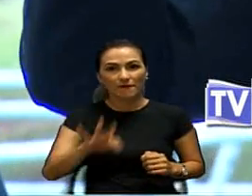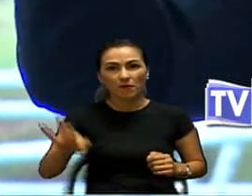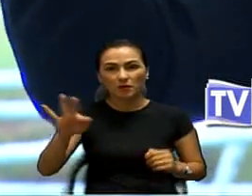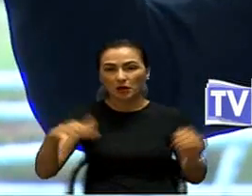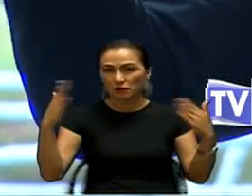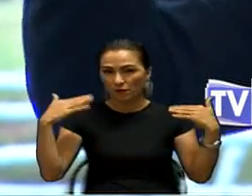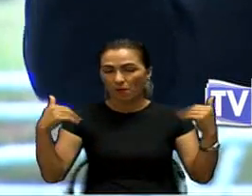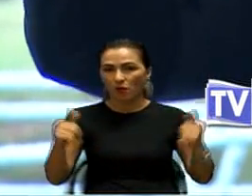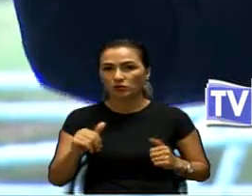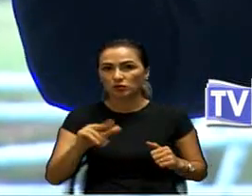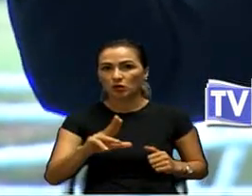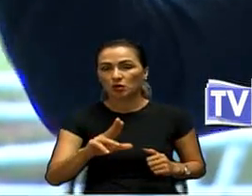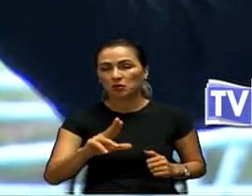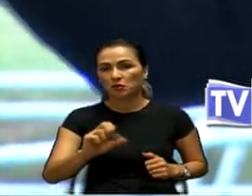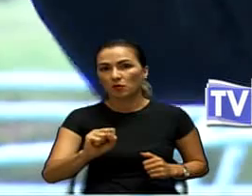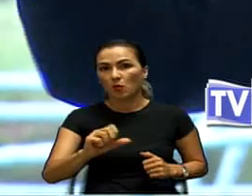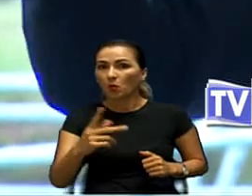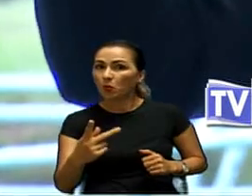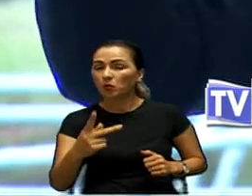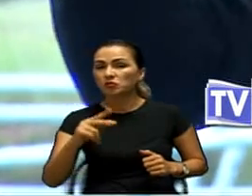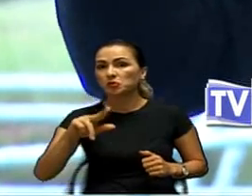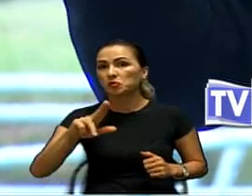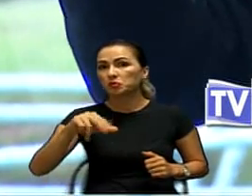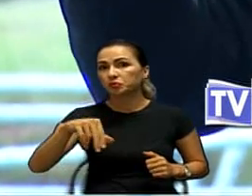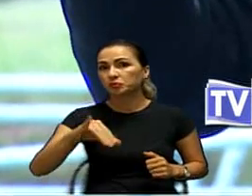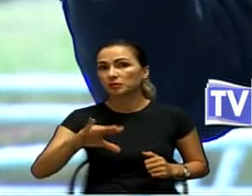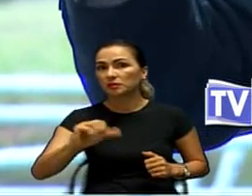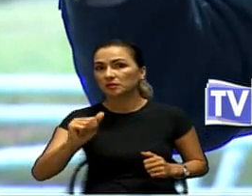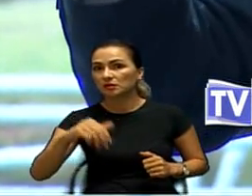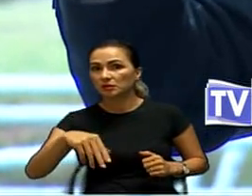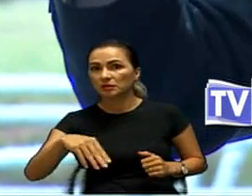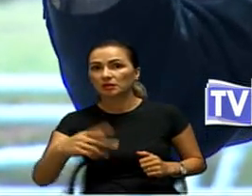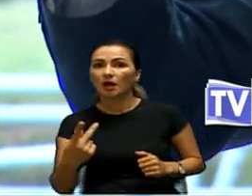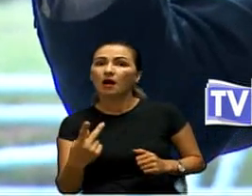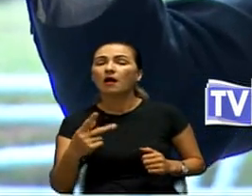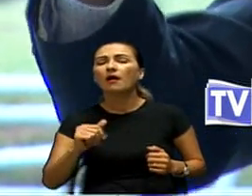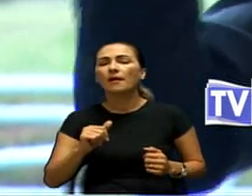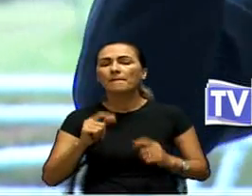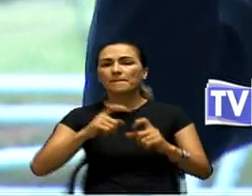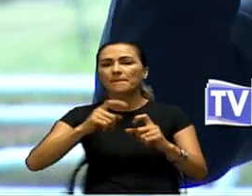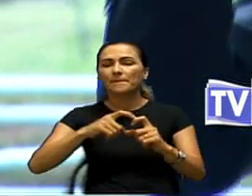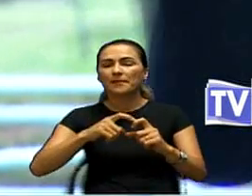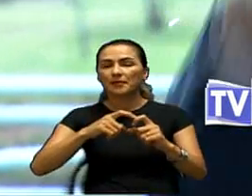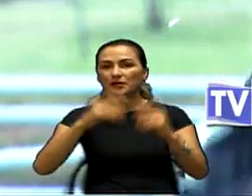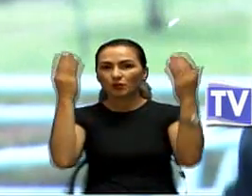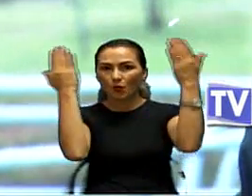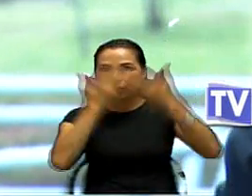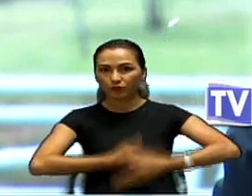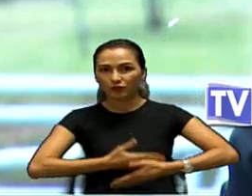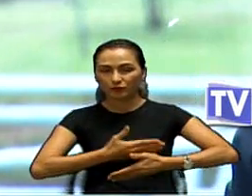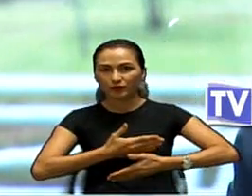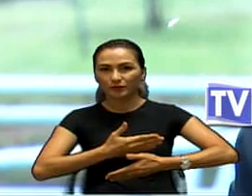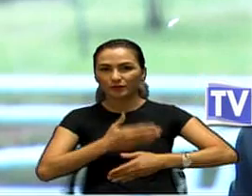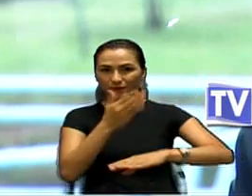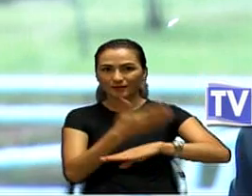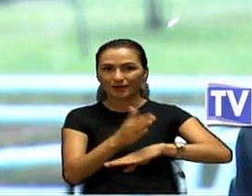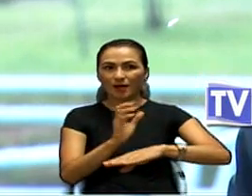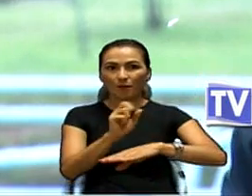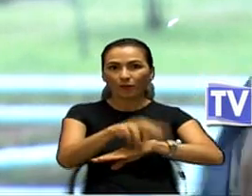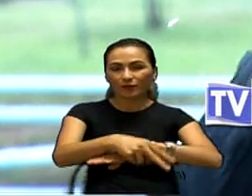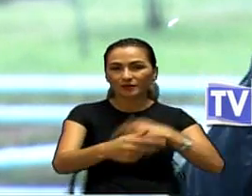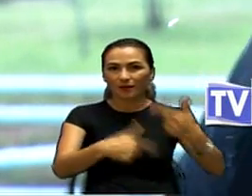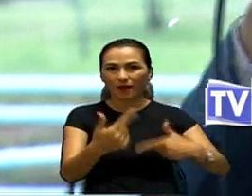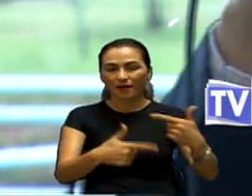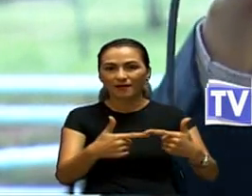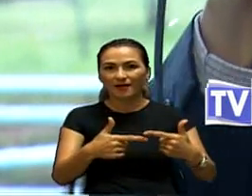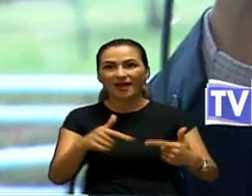USP, Unicamp, etc., os médicos que passam para concurso de residência médica, geralmente são os médicos formados na própria